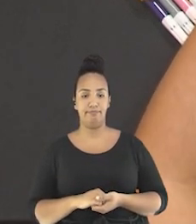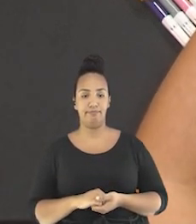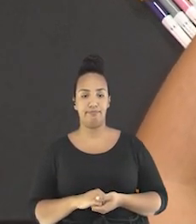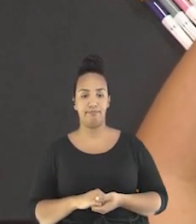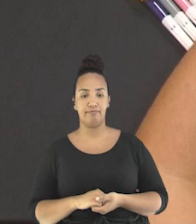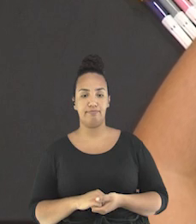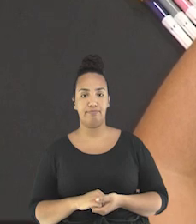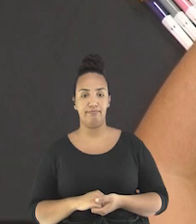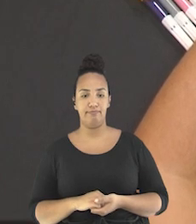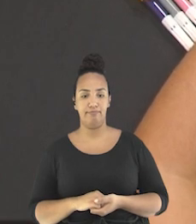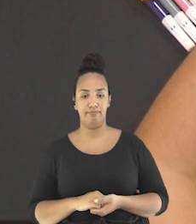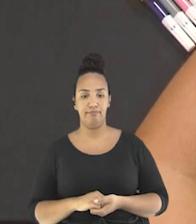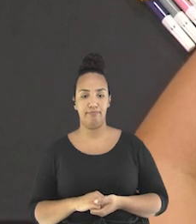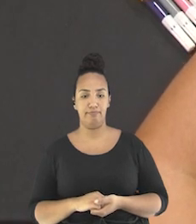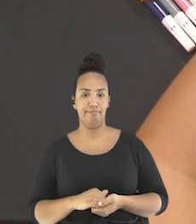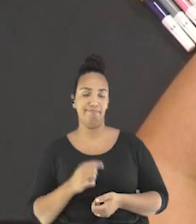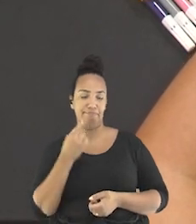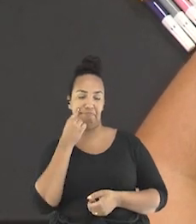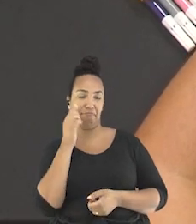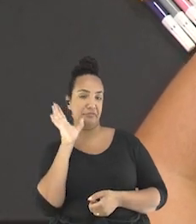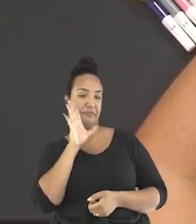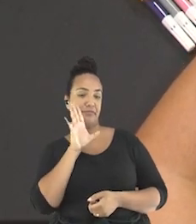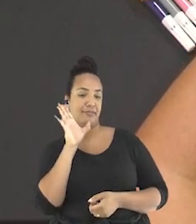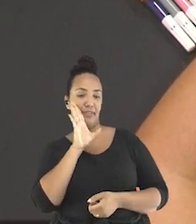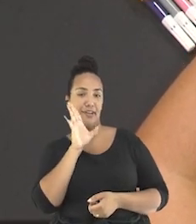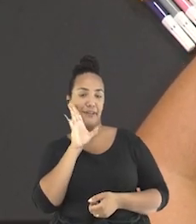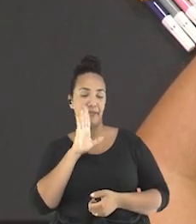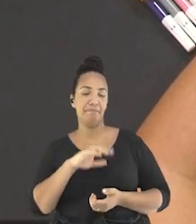Fica até legal, ó, mais rústico.